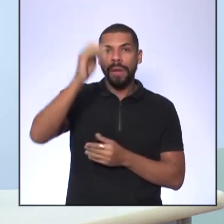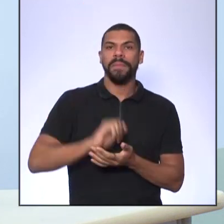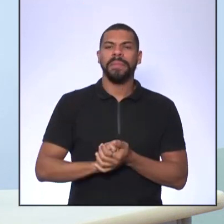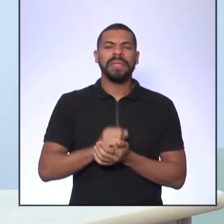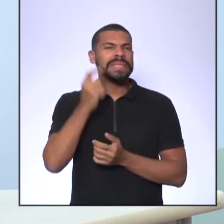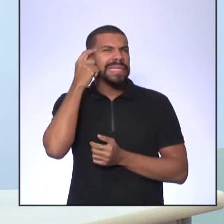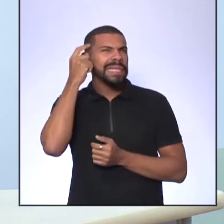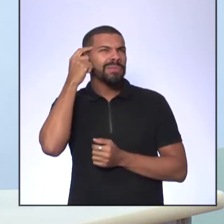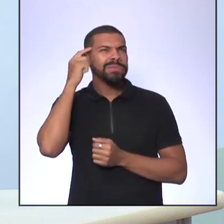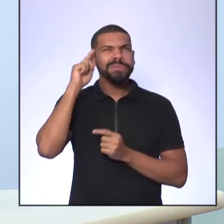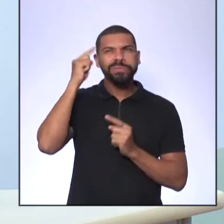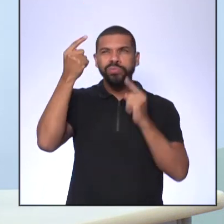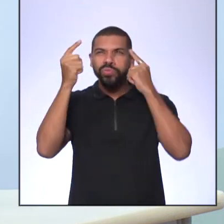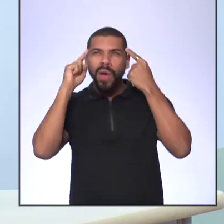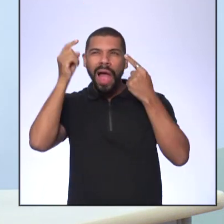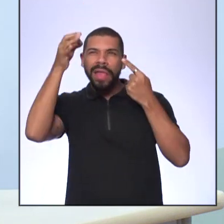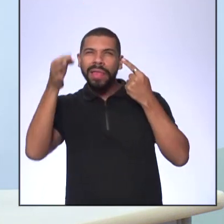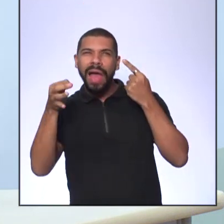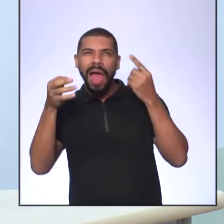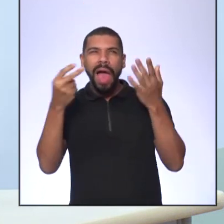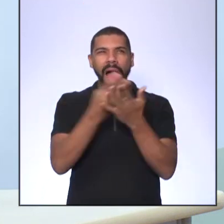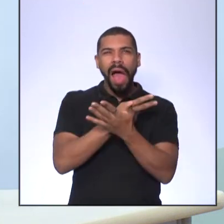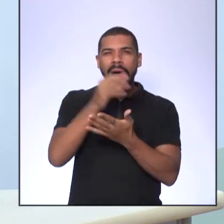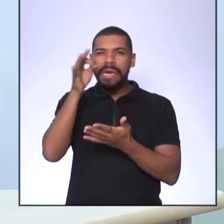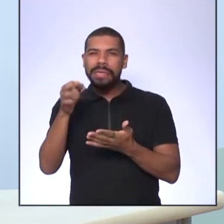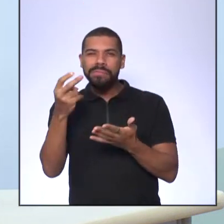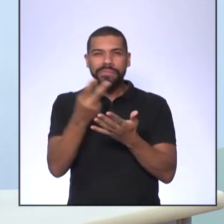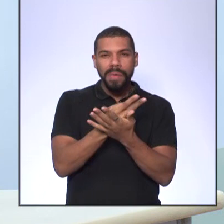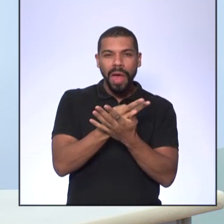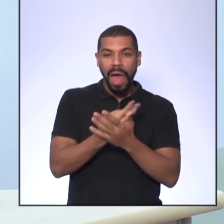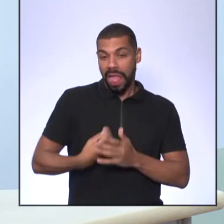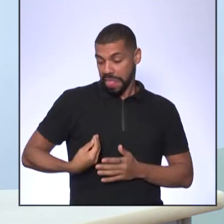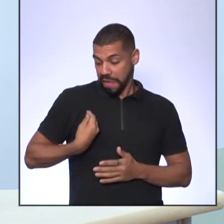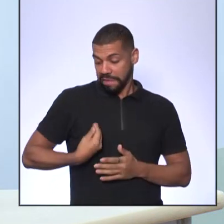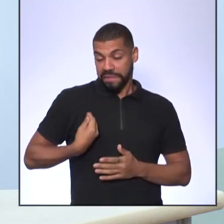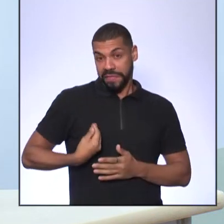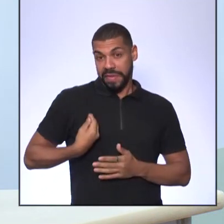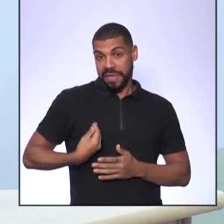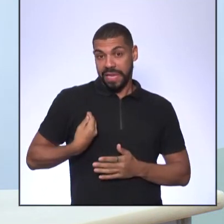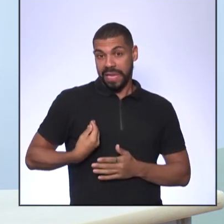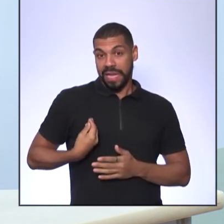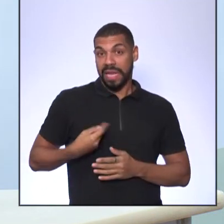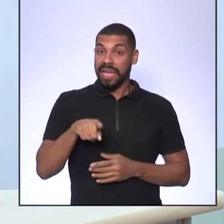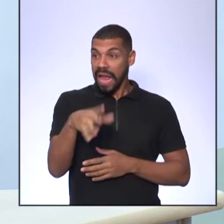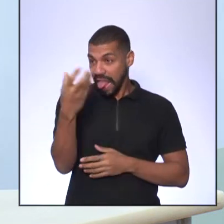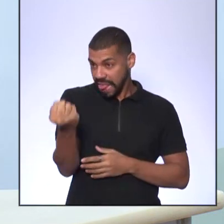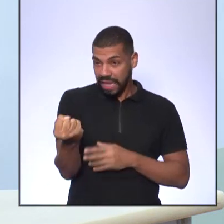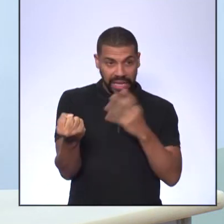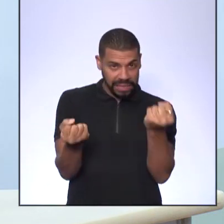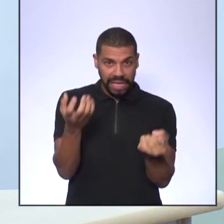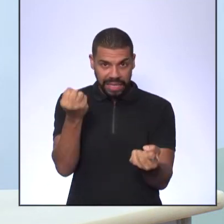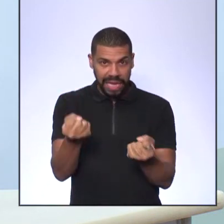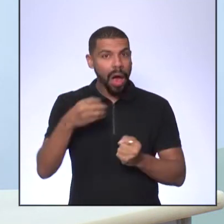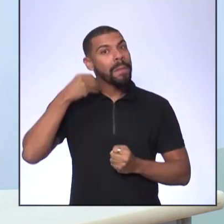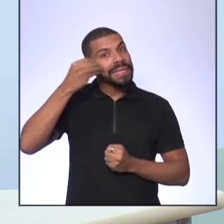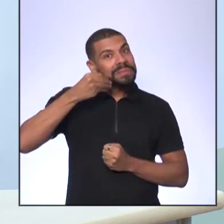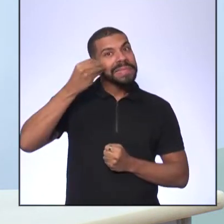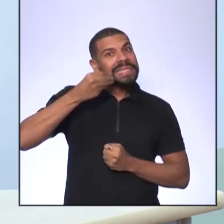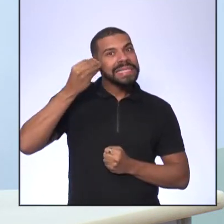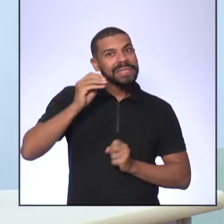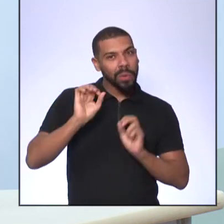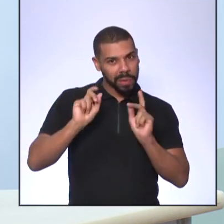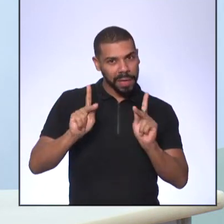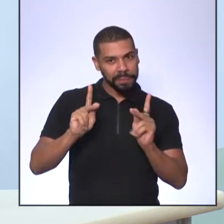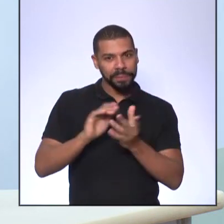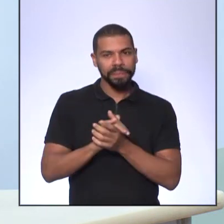adivinhar as coisas, né, acertar as coisas referente às vidas das pessoas que topam participar desse experimento, tá certo?